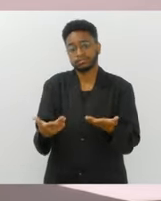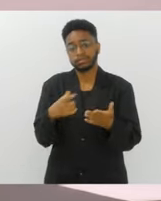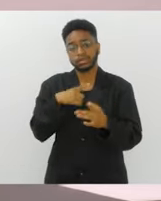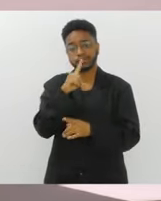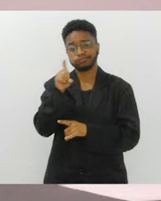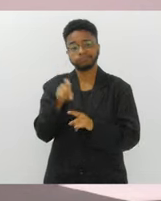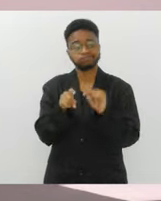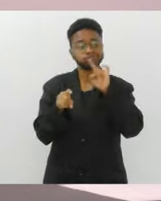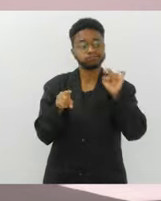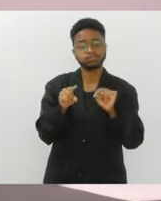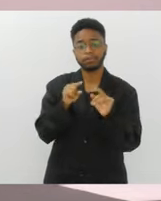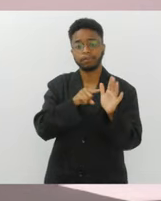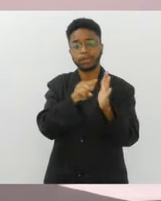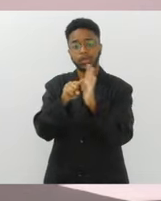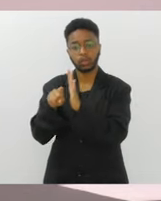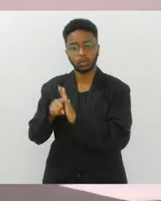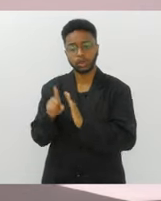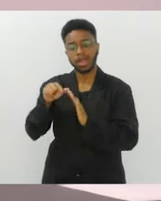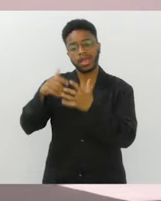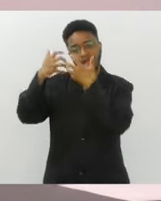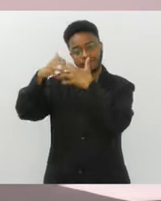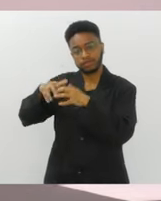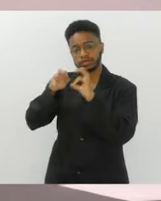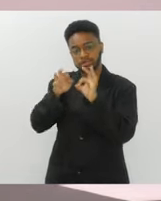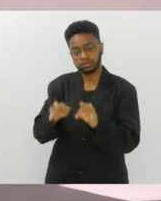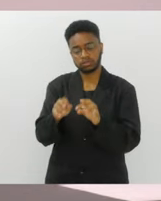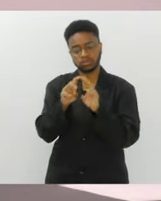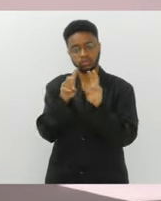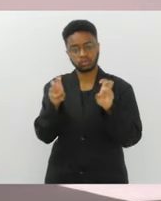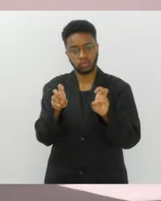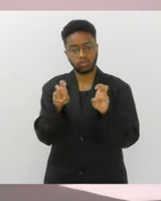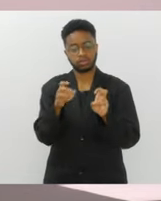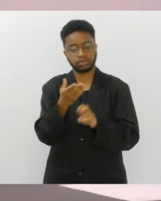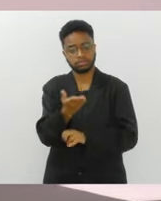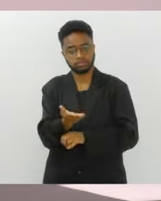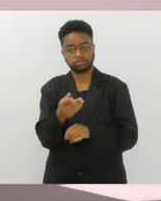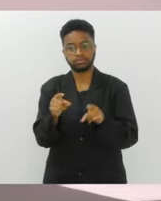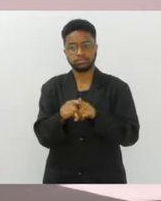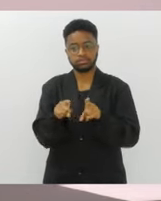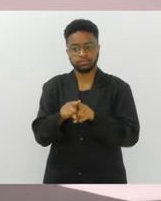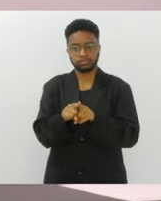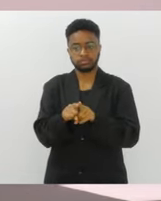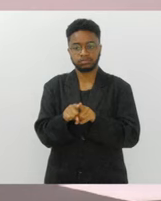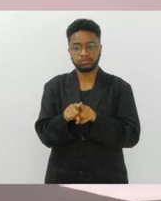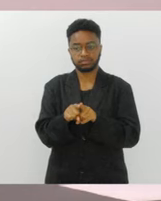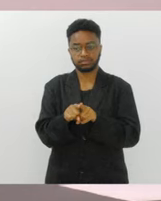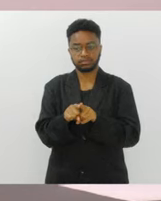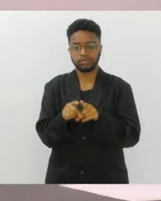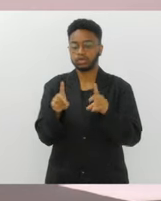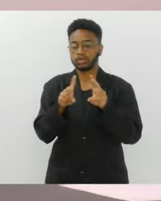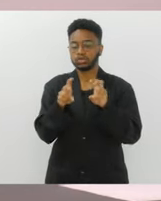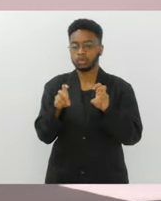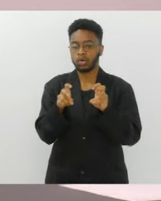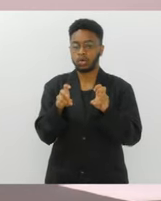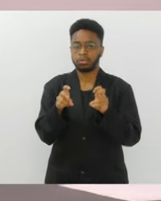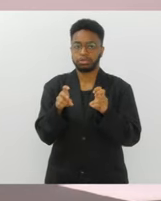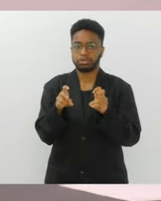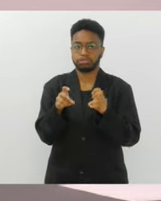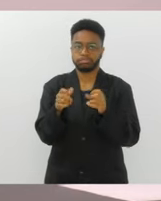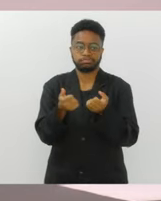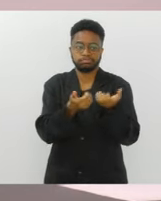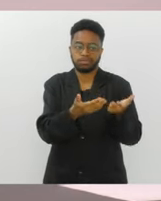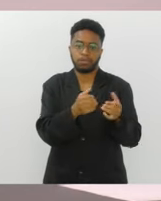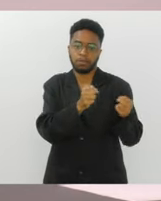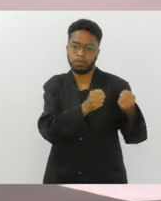indagação acerca para... Não sei, uma reflexão mesmo acerca de maiores poderes para a própria agência,